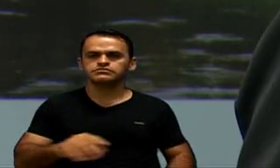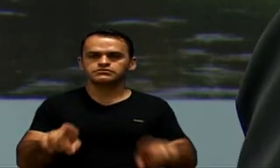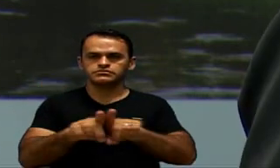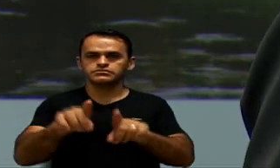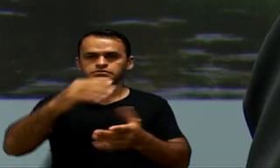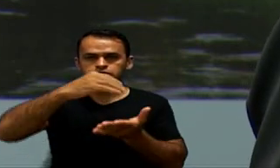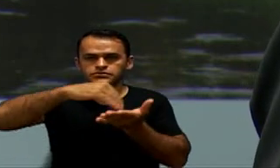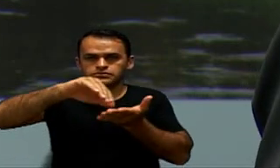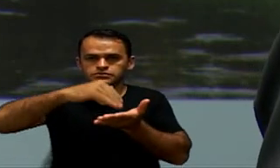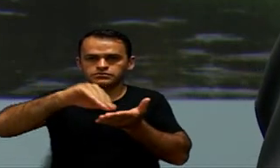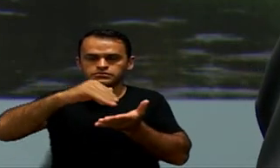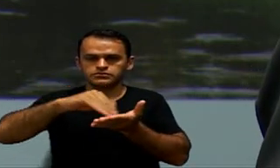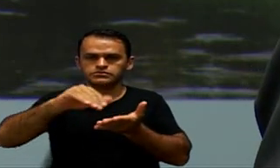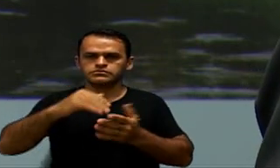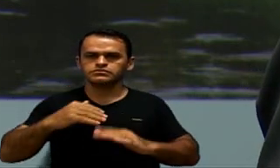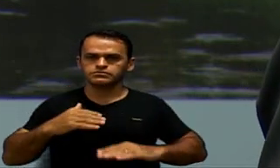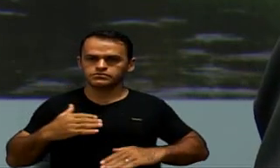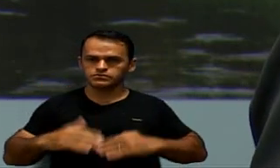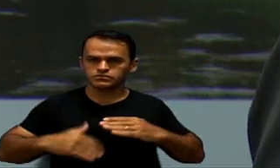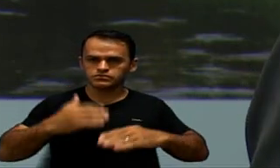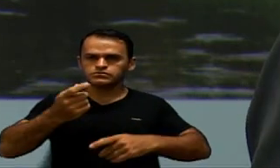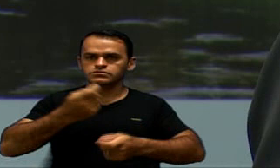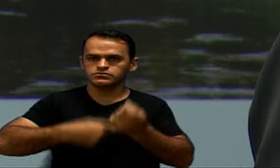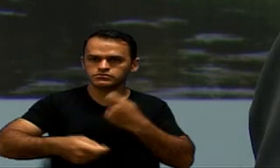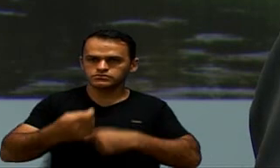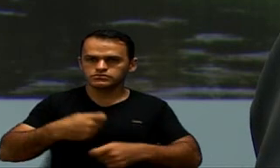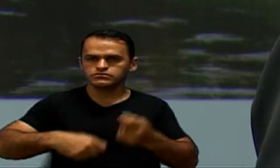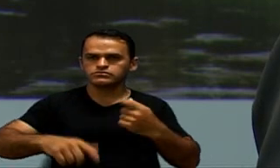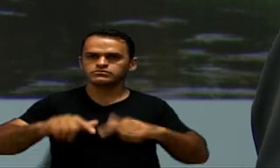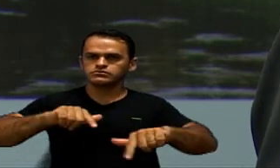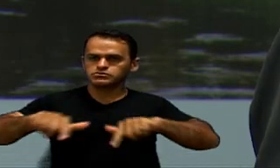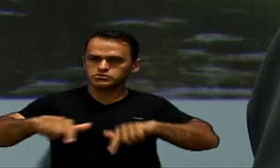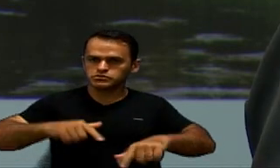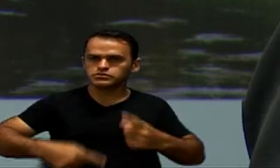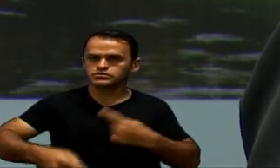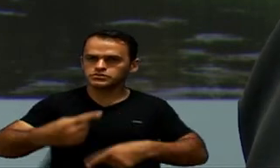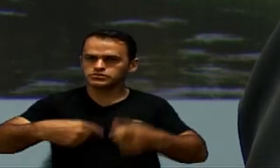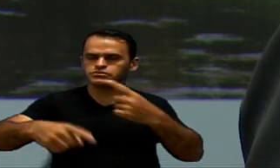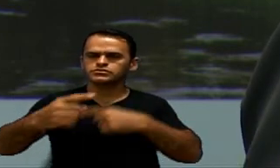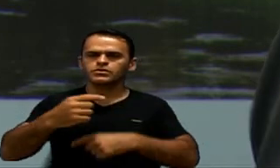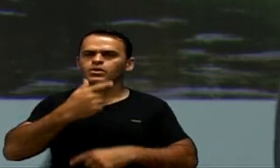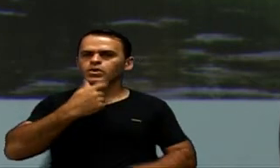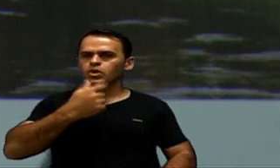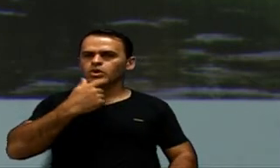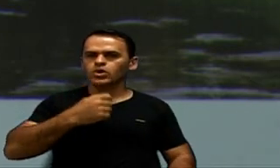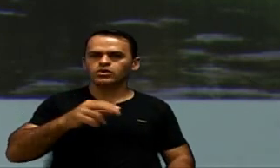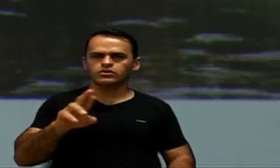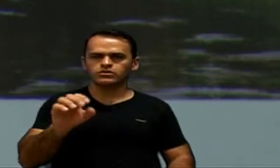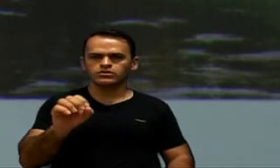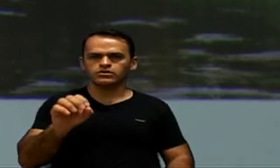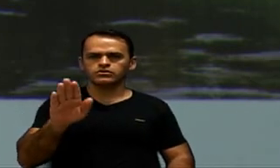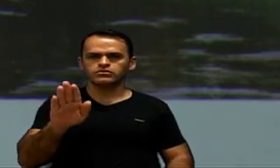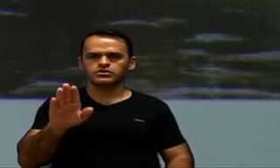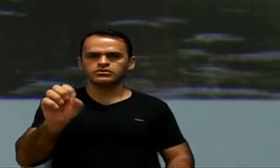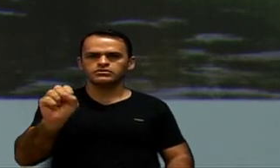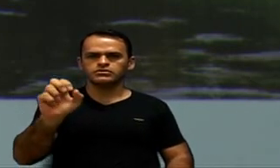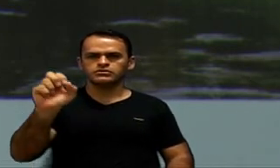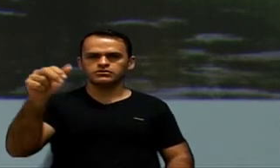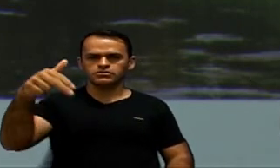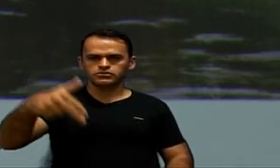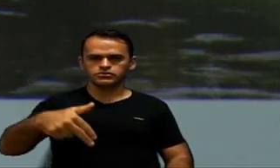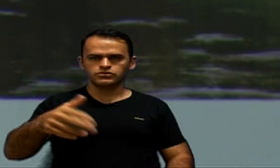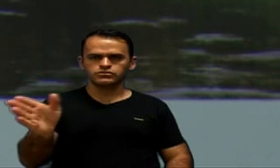o secretário de Desenvolvimento Econômico, Trabalho e Renda daqui do município de Sorocaba, senhor Robson Coivo.